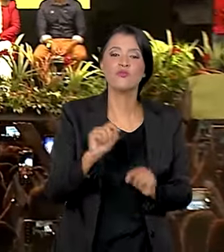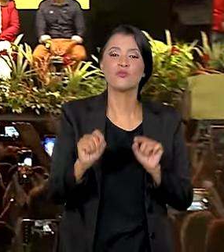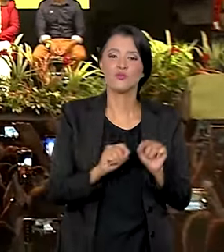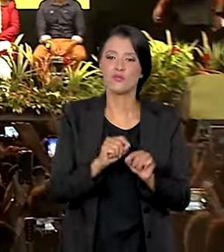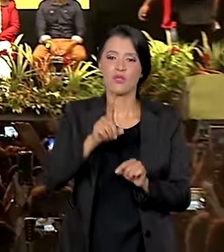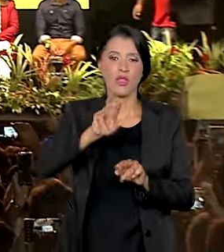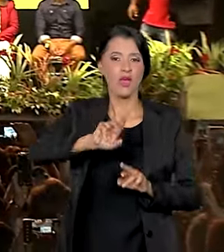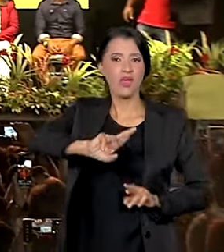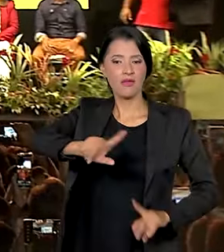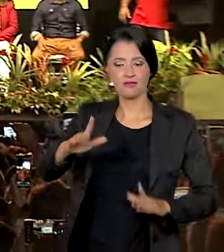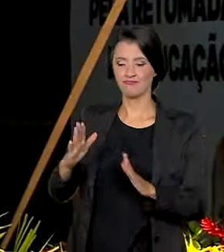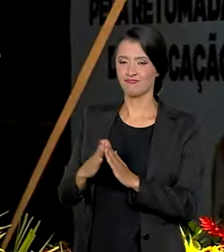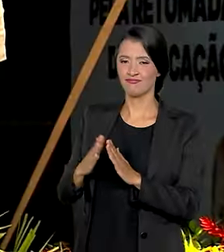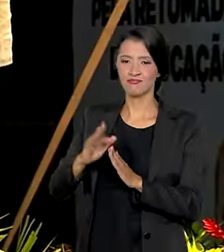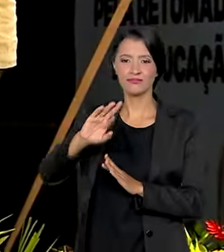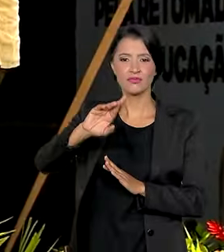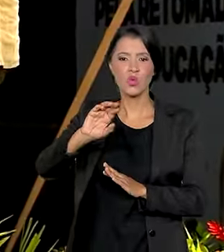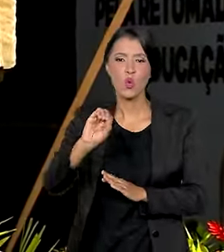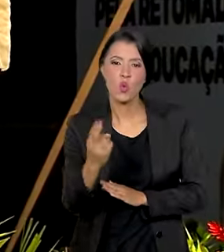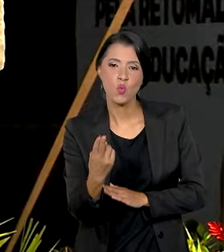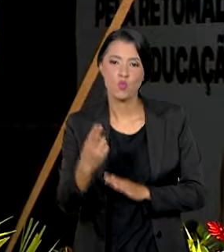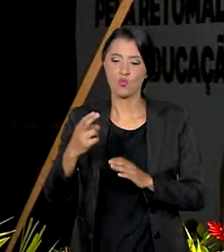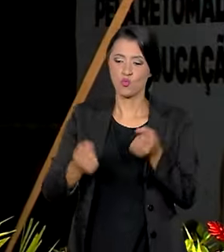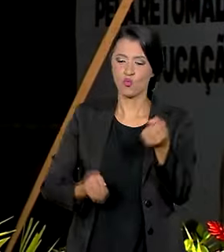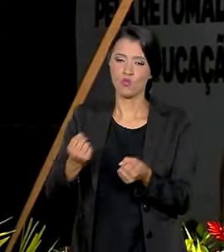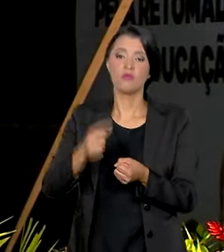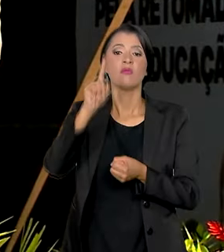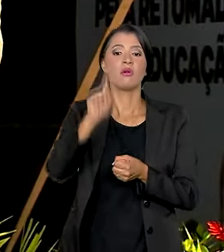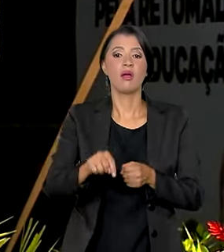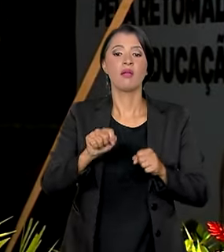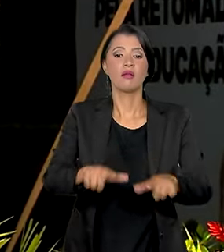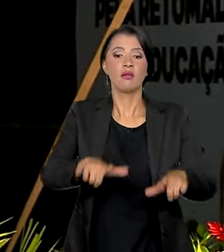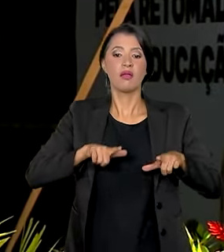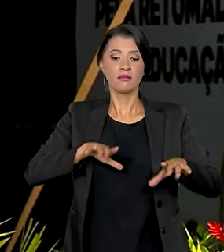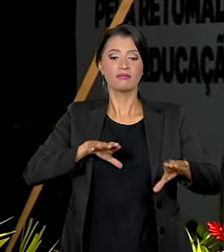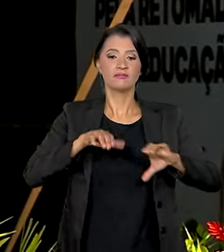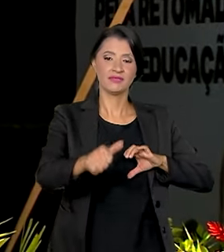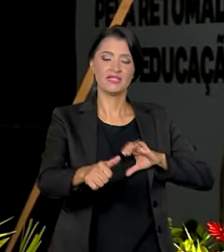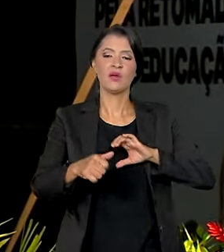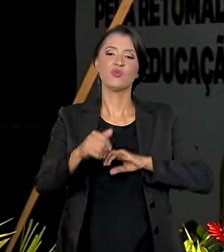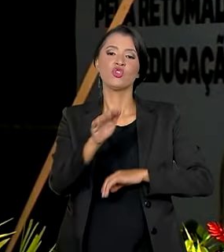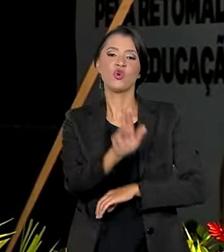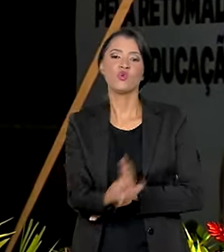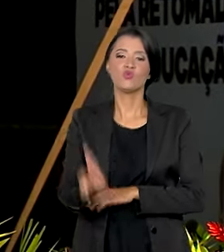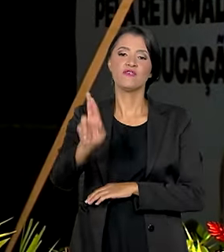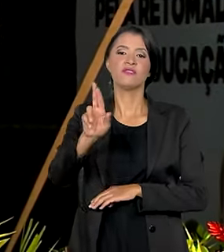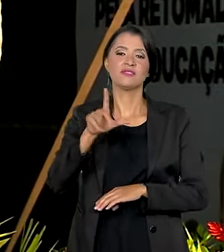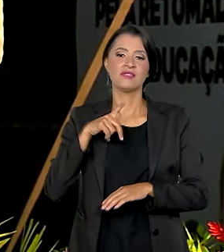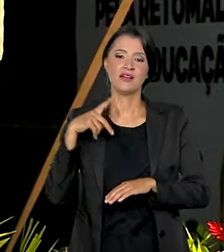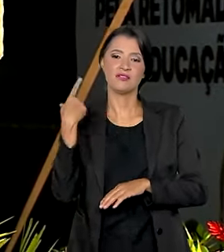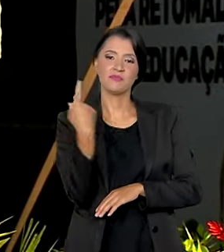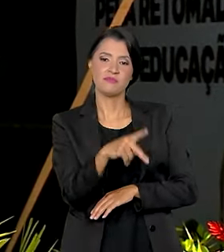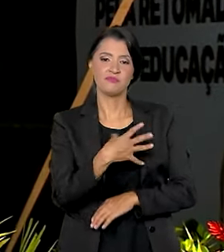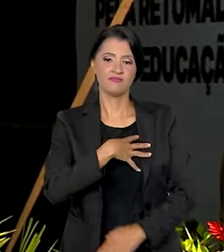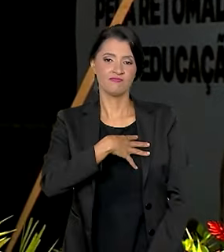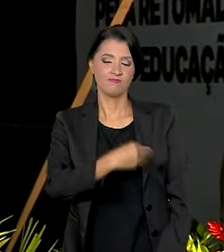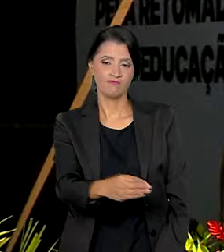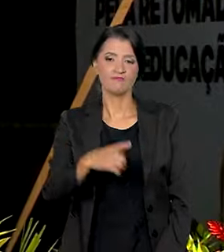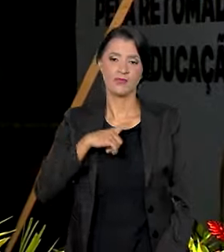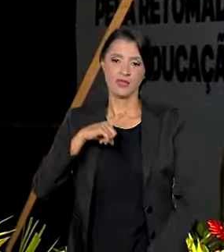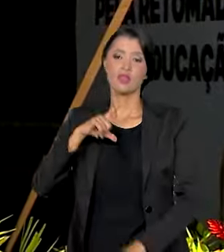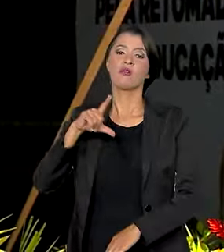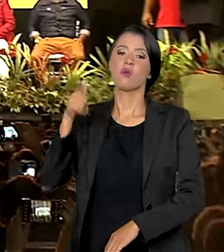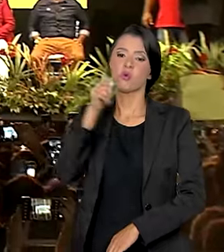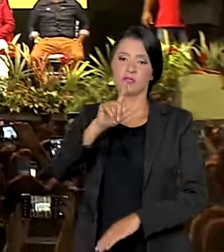filhos não é uma casa ou um carro. É um diploma de uma universidade para o seu